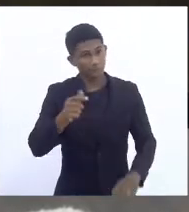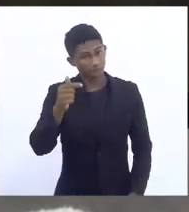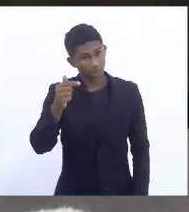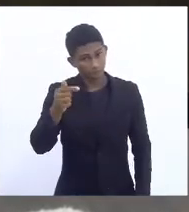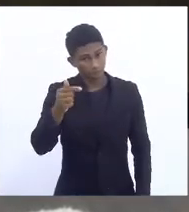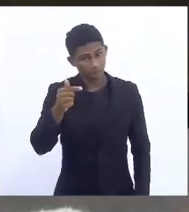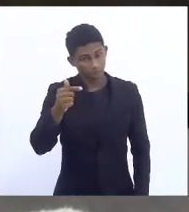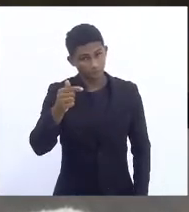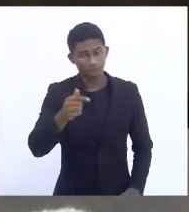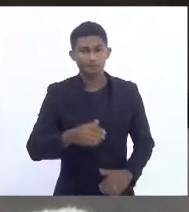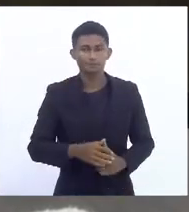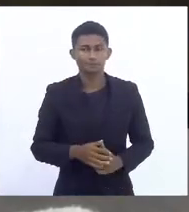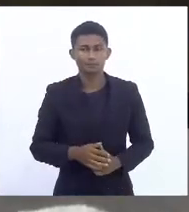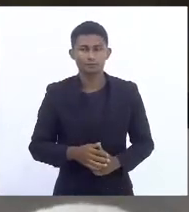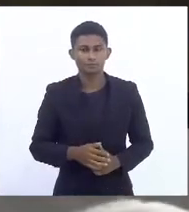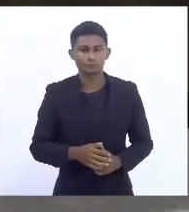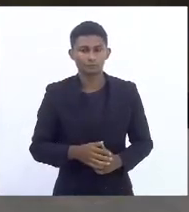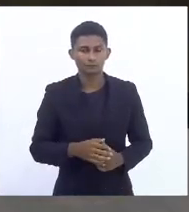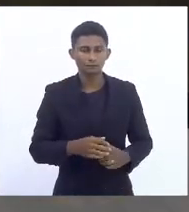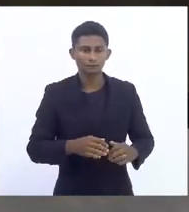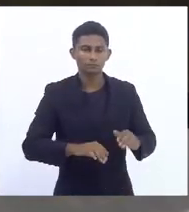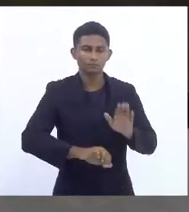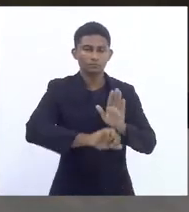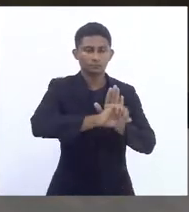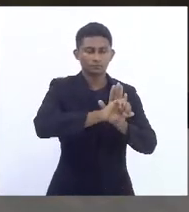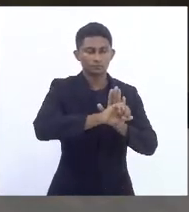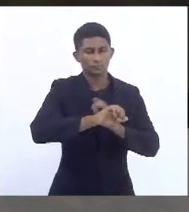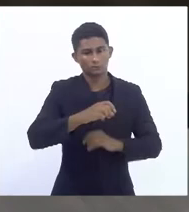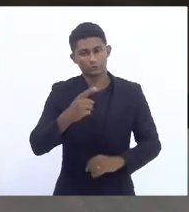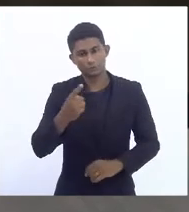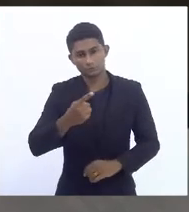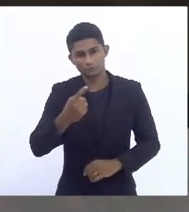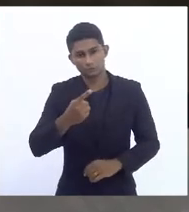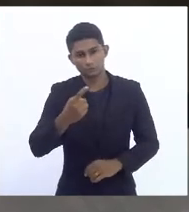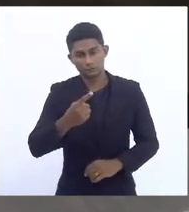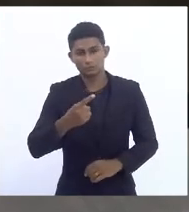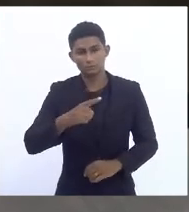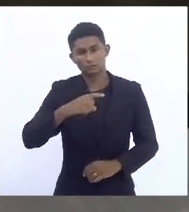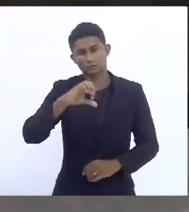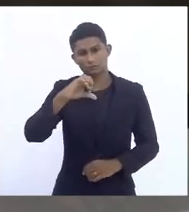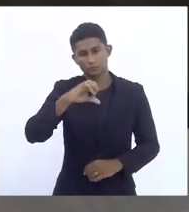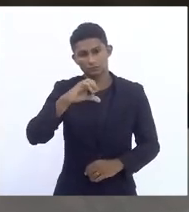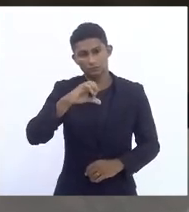sete emendas. Emendas aos artigos 1º, 9º,